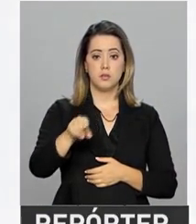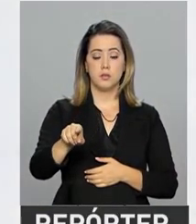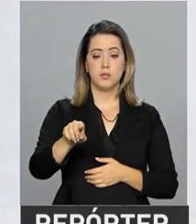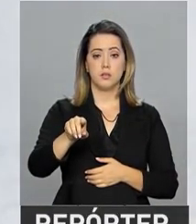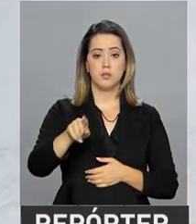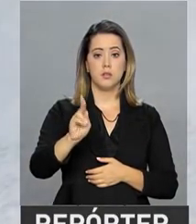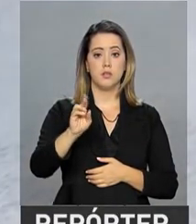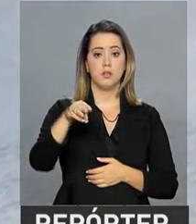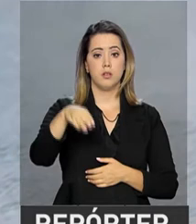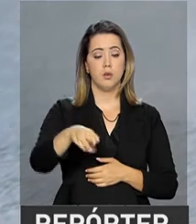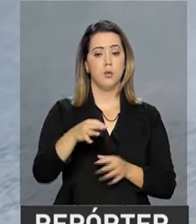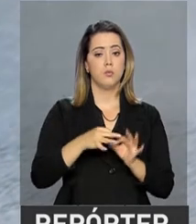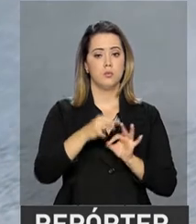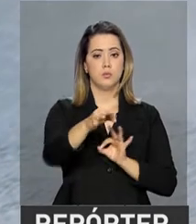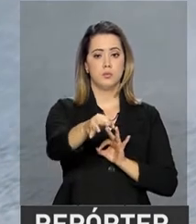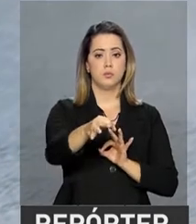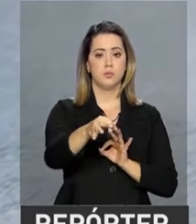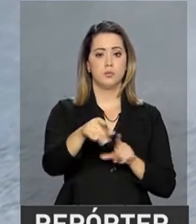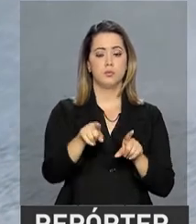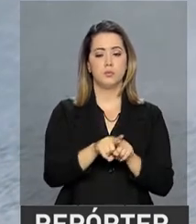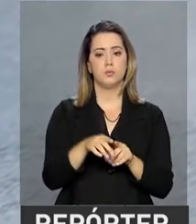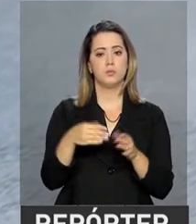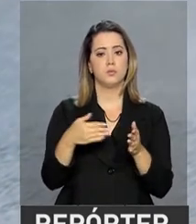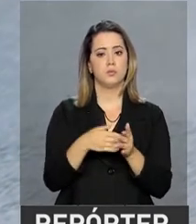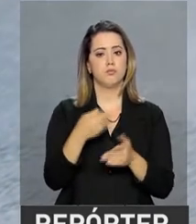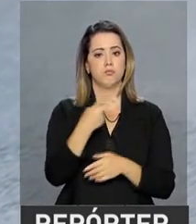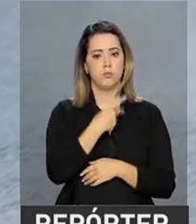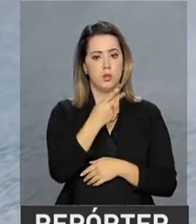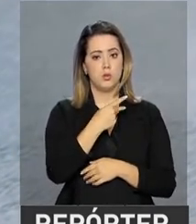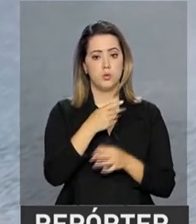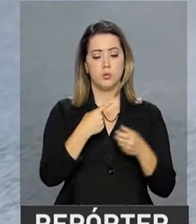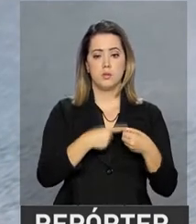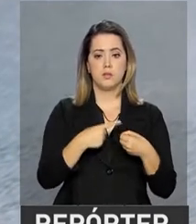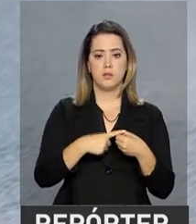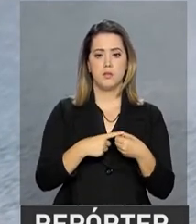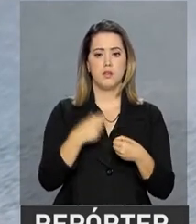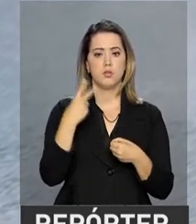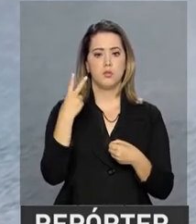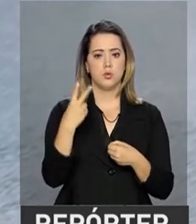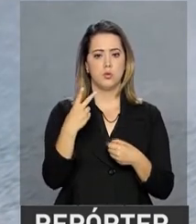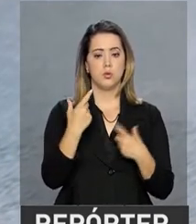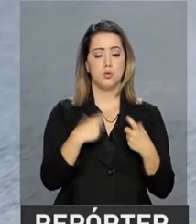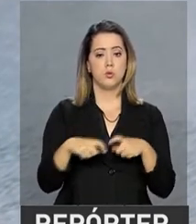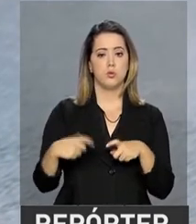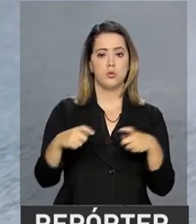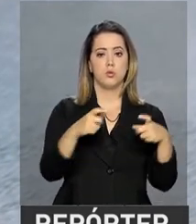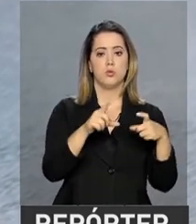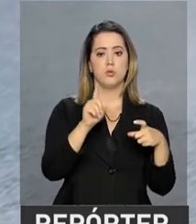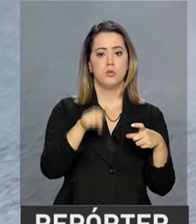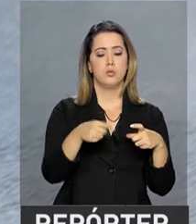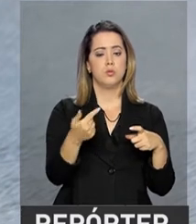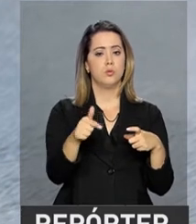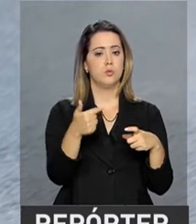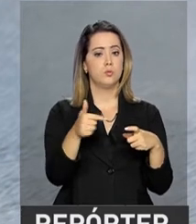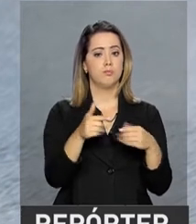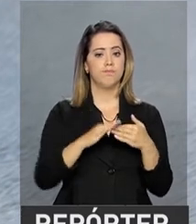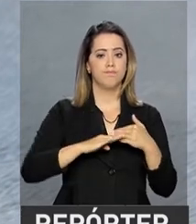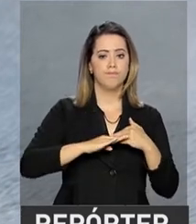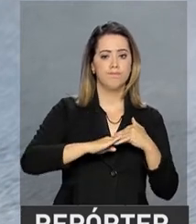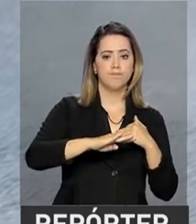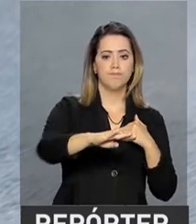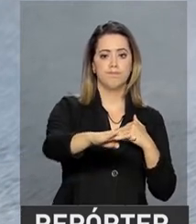entre o mato grosso eo pará até meriti tuba dois trechos que somam 100 quilômetros ainda não estão